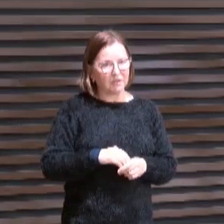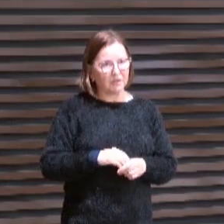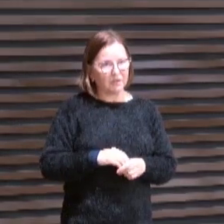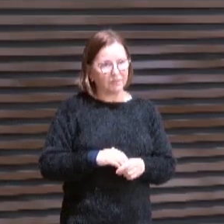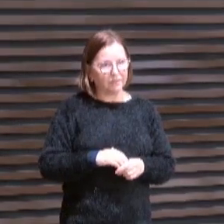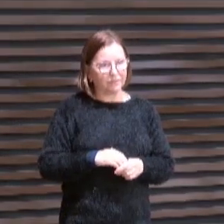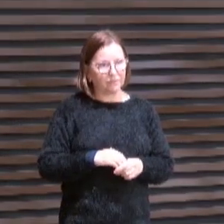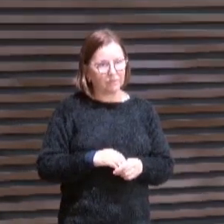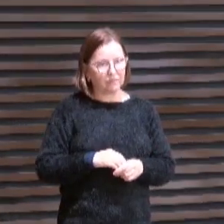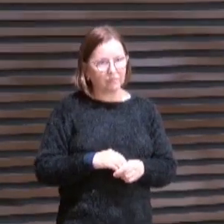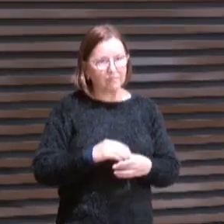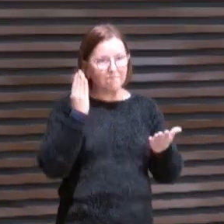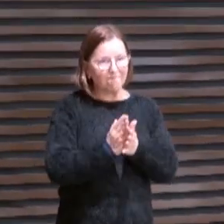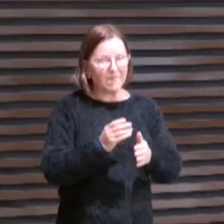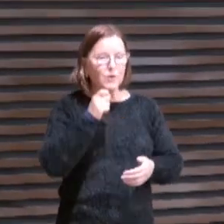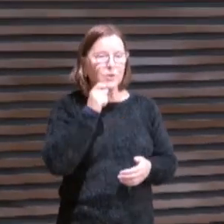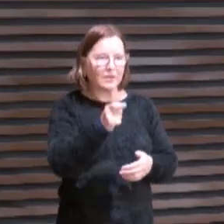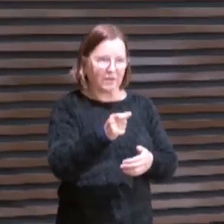Ele para de xingar.